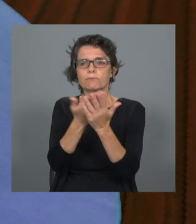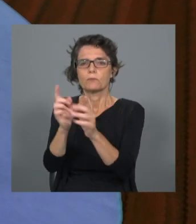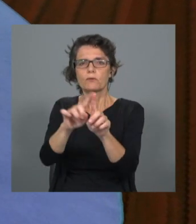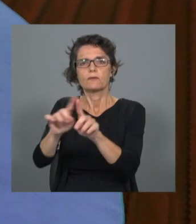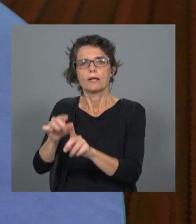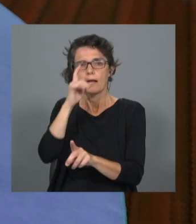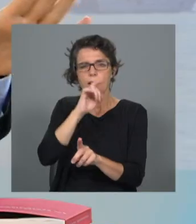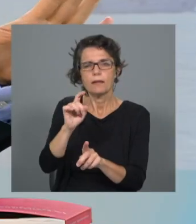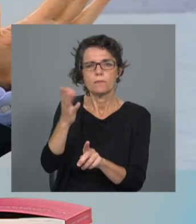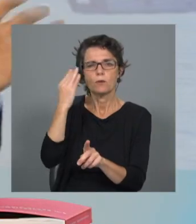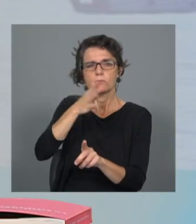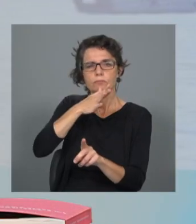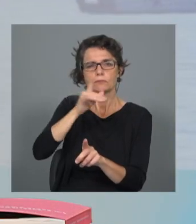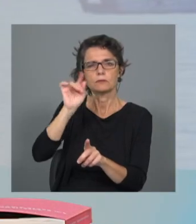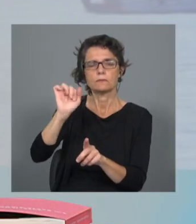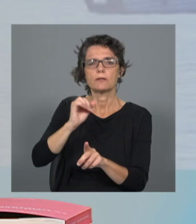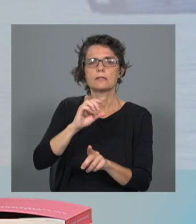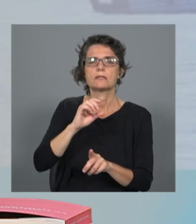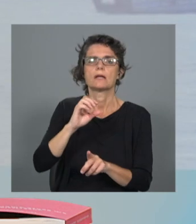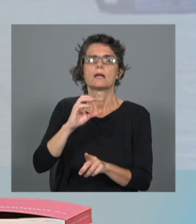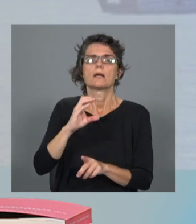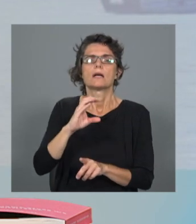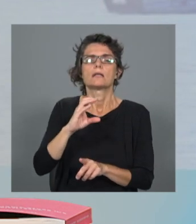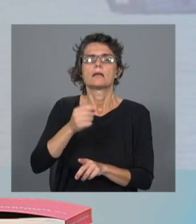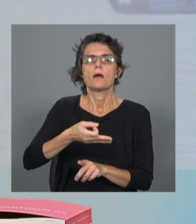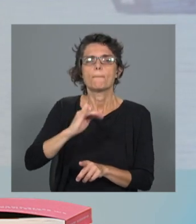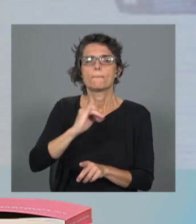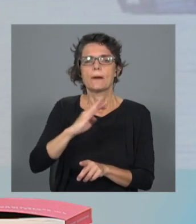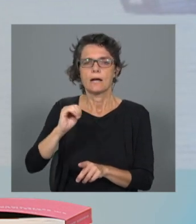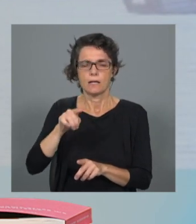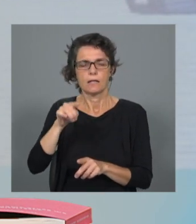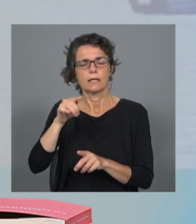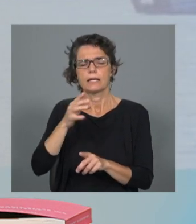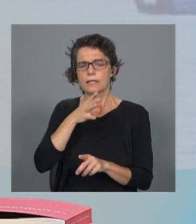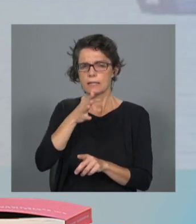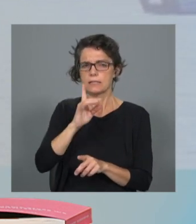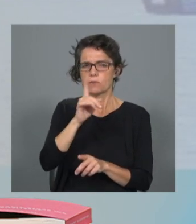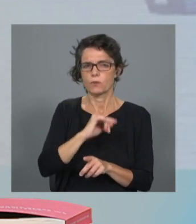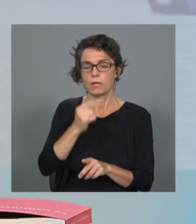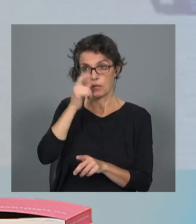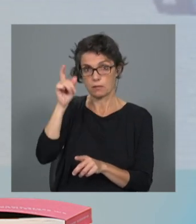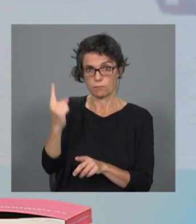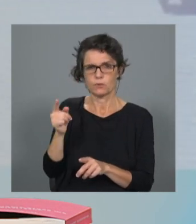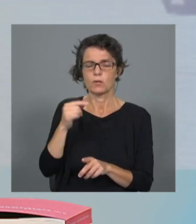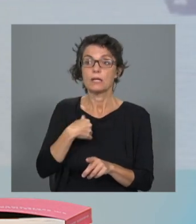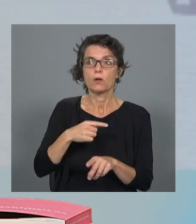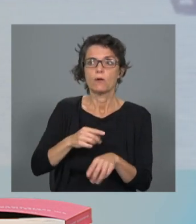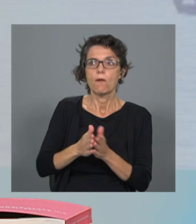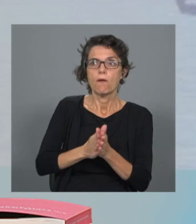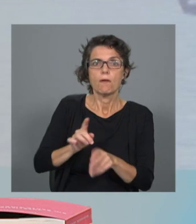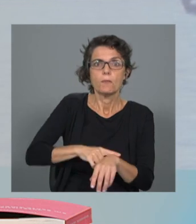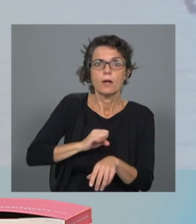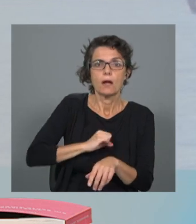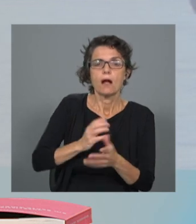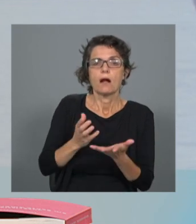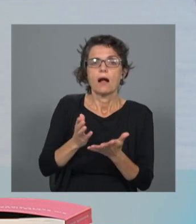Carlos Paes. Estávamos no princípio do ano 2000, numa reunião de professores, e ele dizia assim: eu aproveito o tempo que me dão para falar sobre